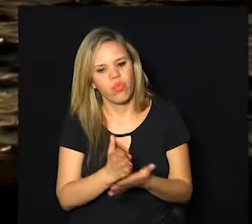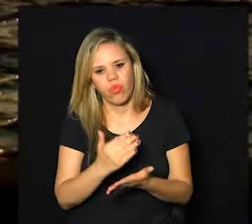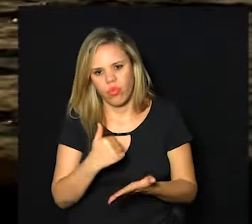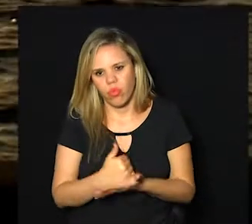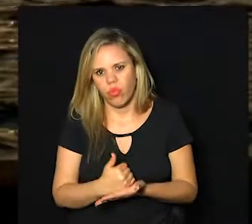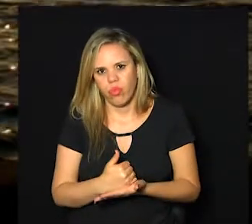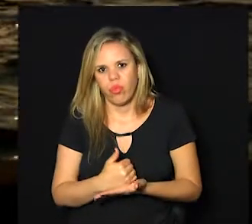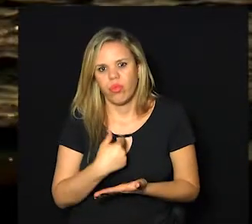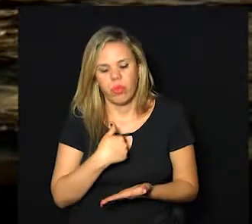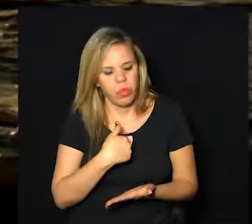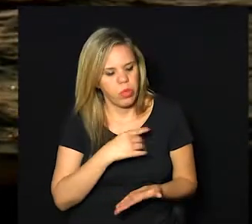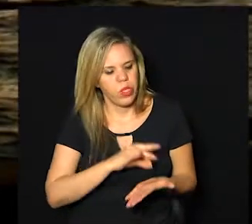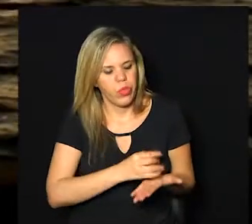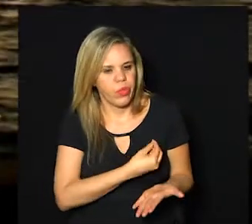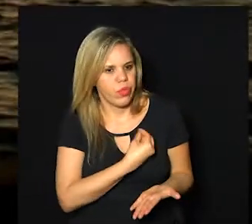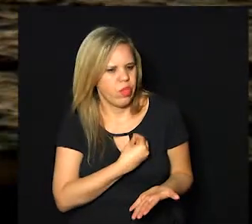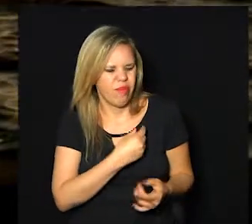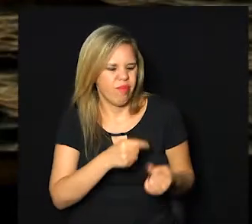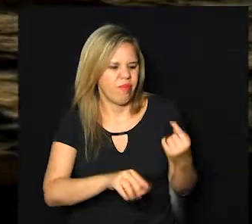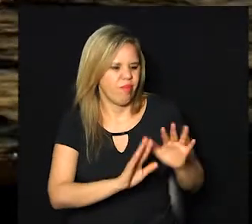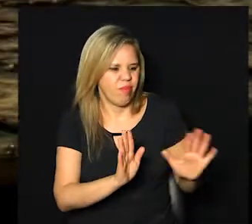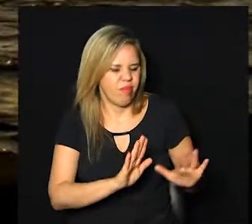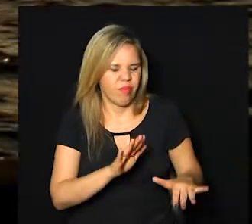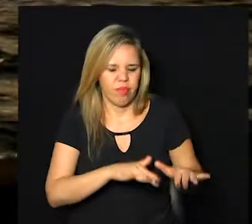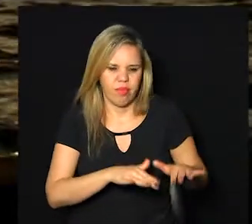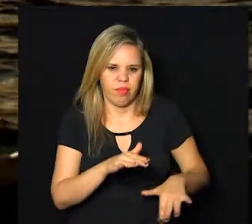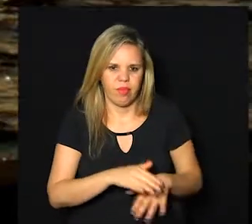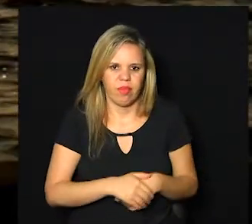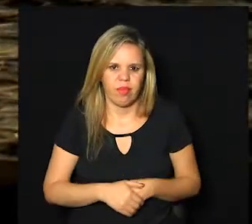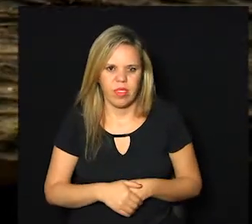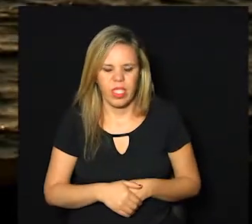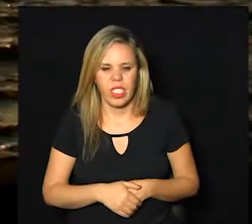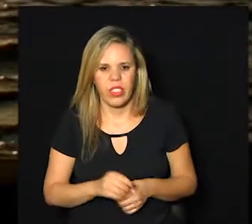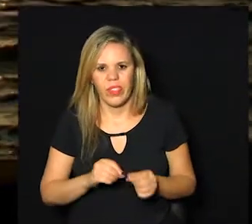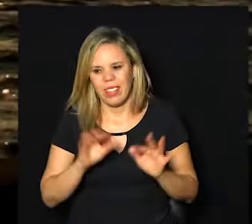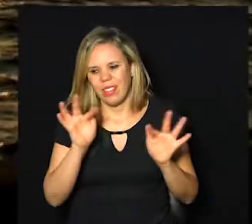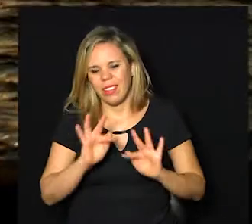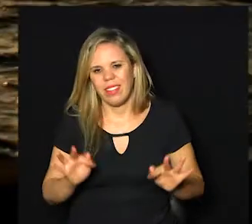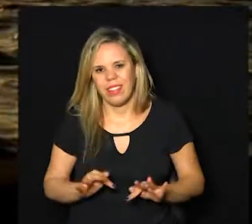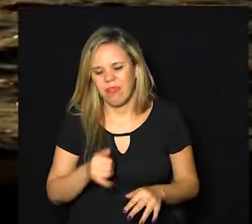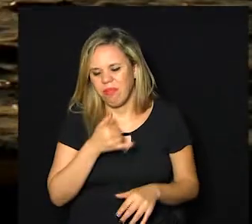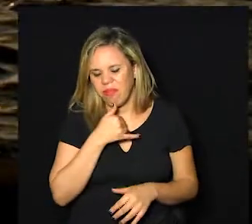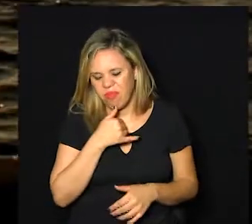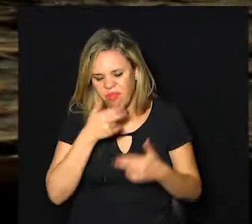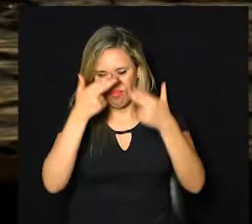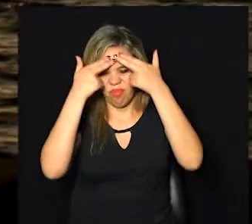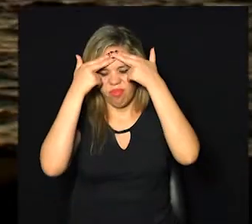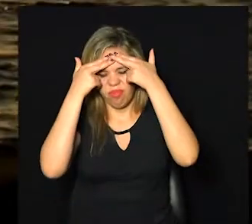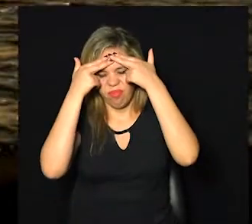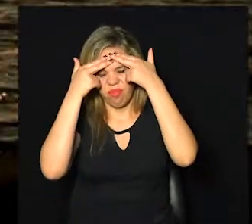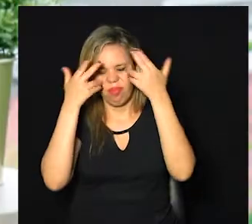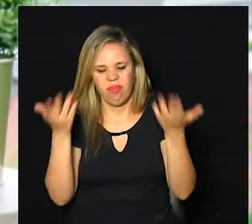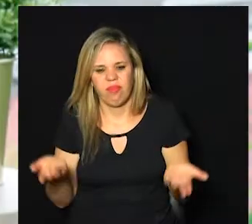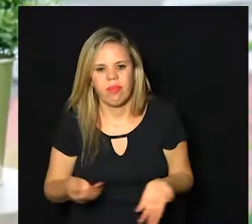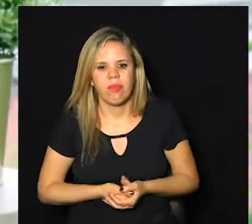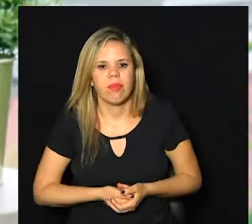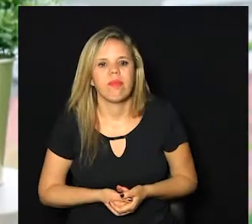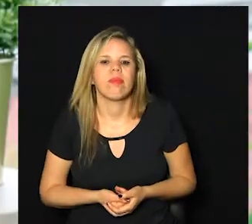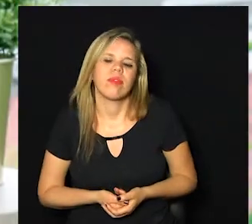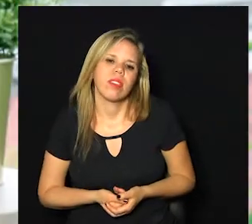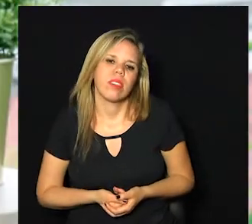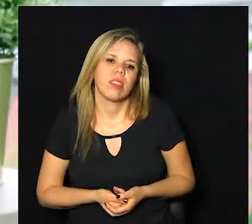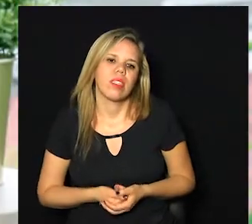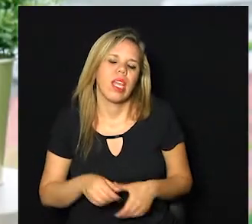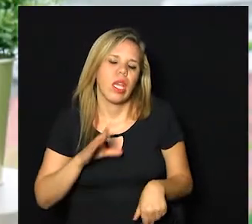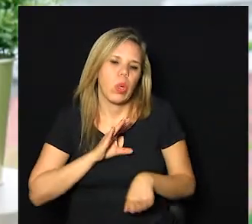um para minha realidade, não vai dar certo muitas vezes. E aí, em vez de eu ficar feliz, eu vou ficando mais frustrada e mais desmotivada. E aí tem